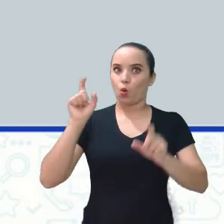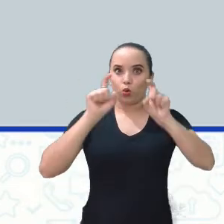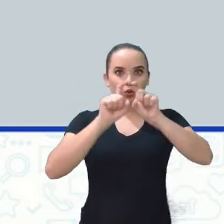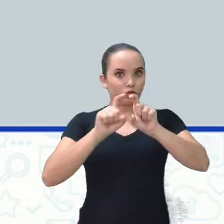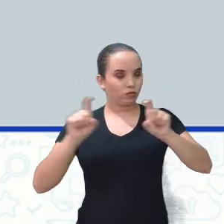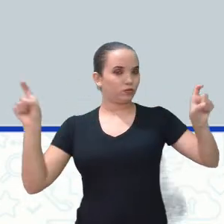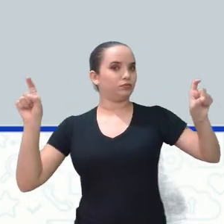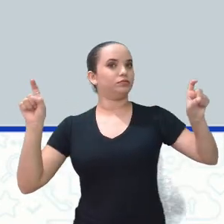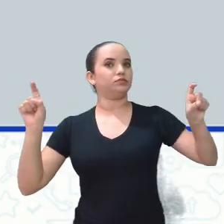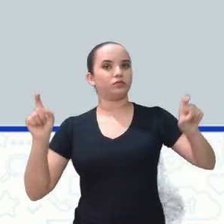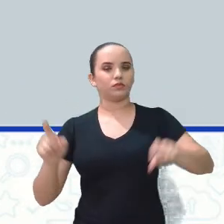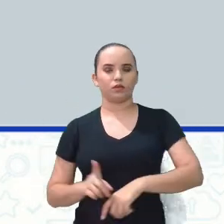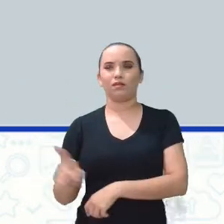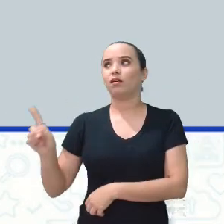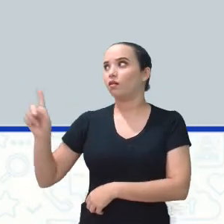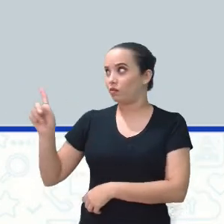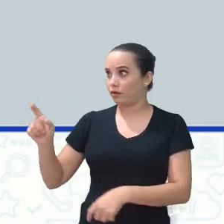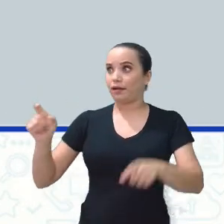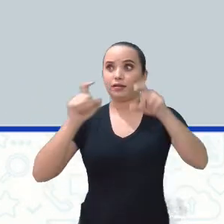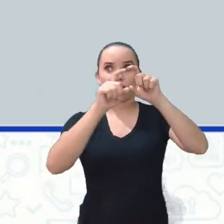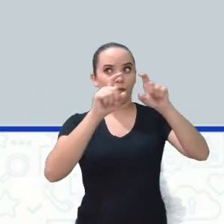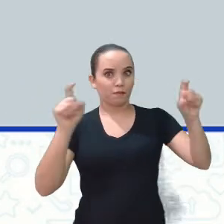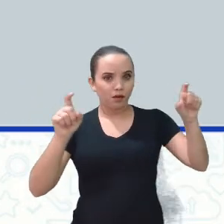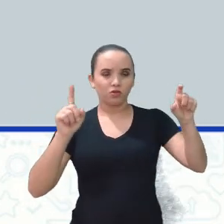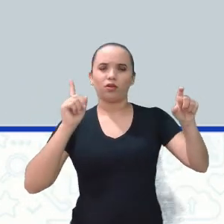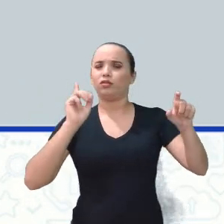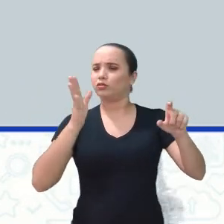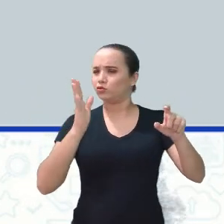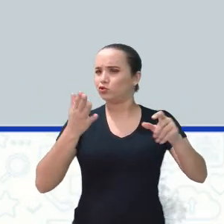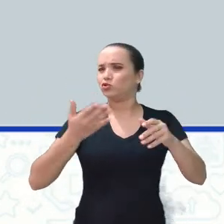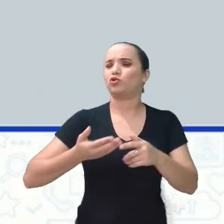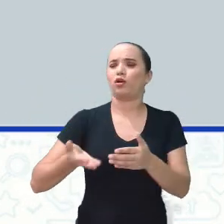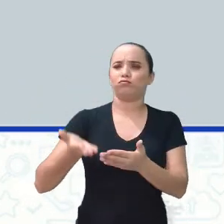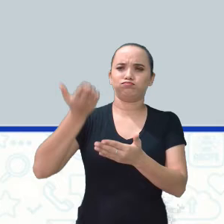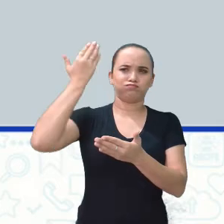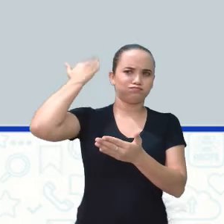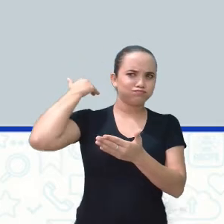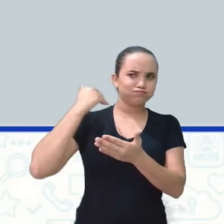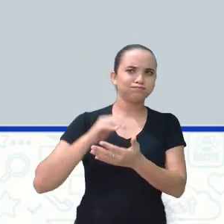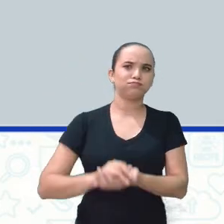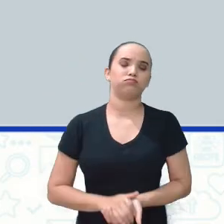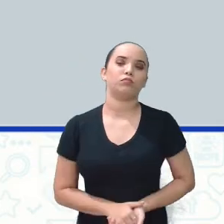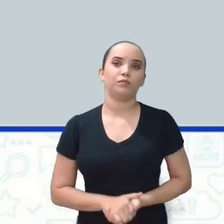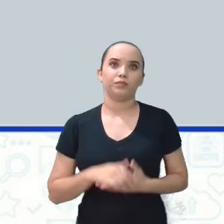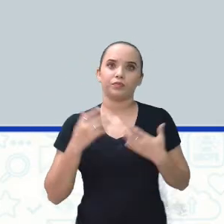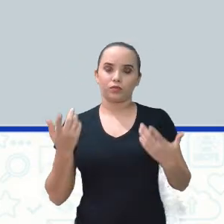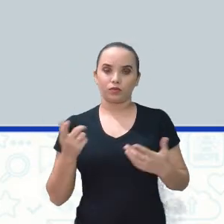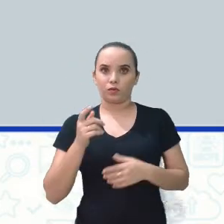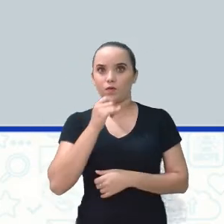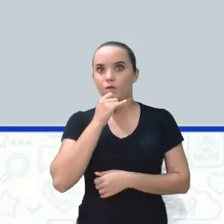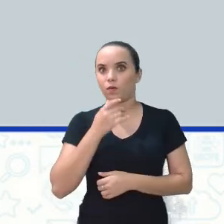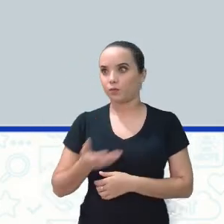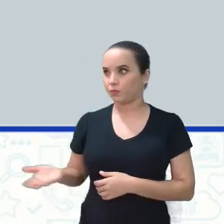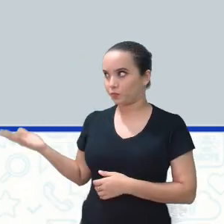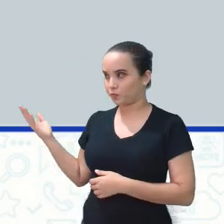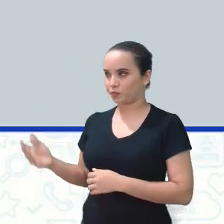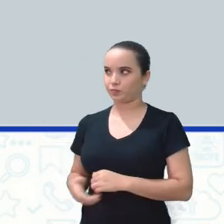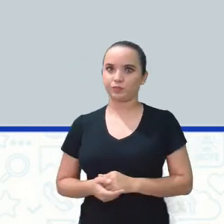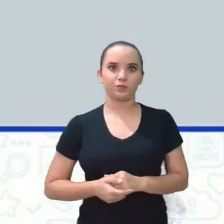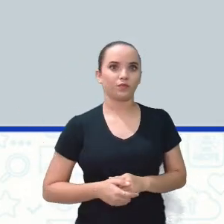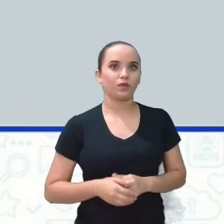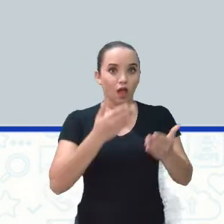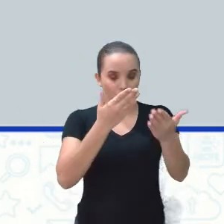Que essas manchetes foram, né, passadas. As aulas remotas, não tem